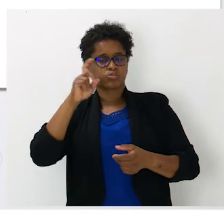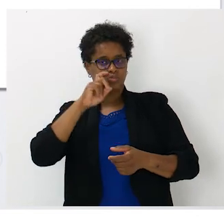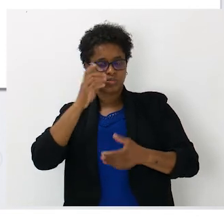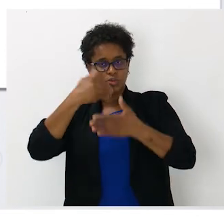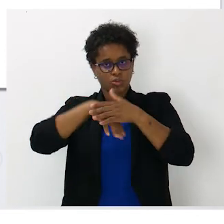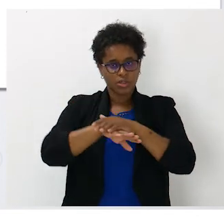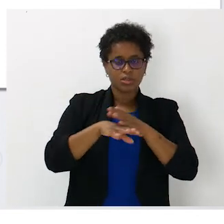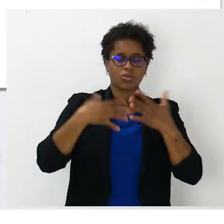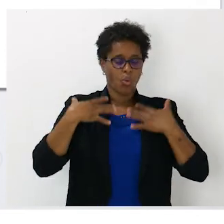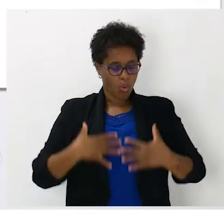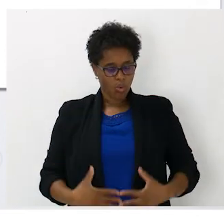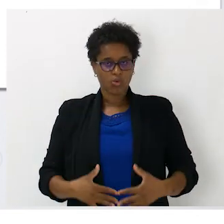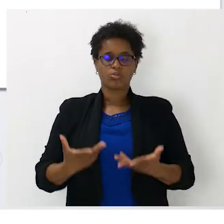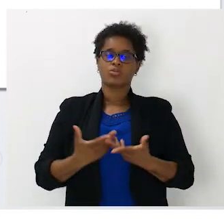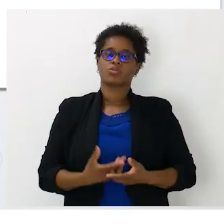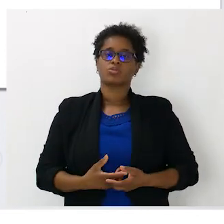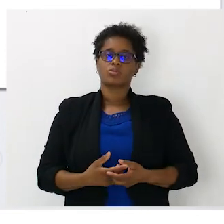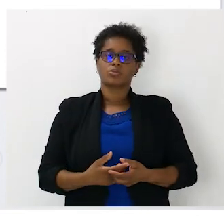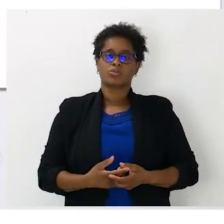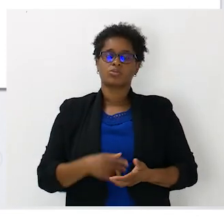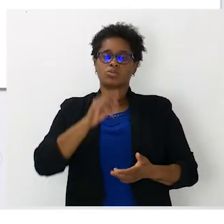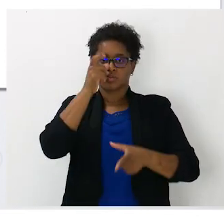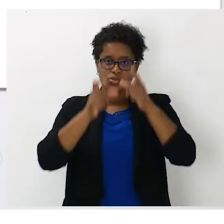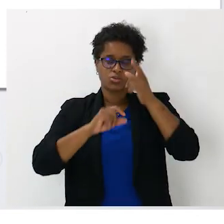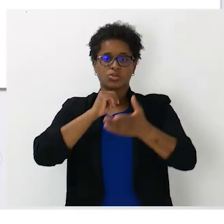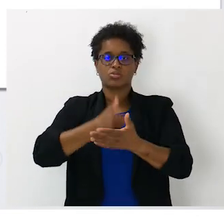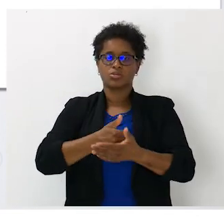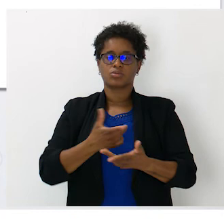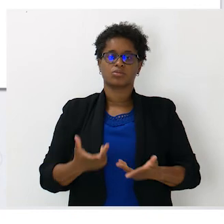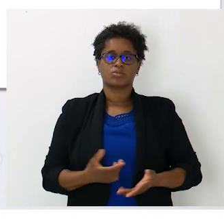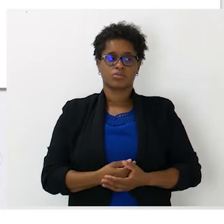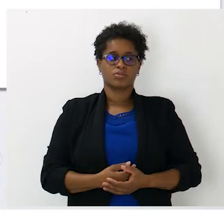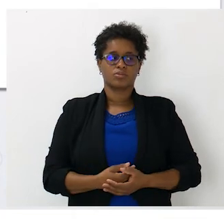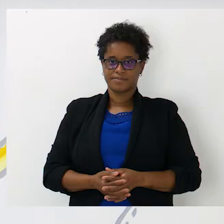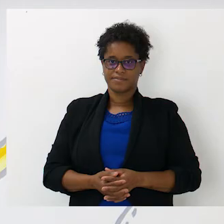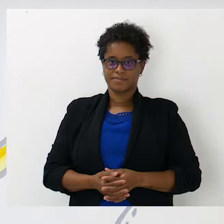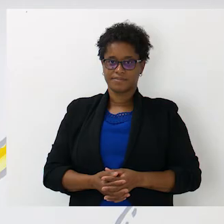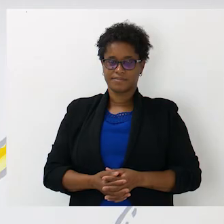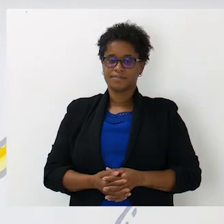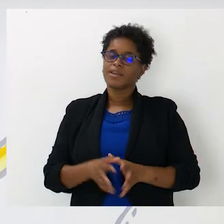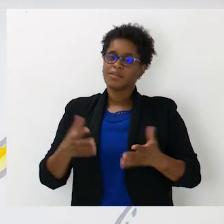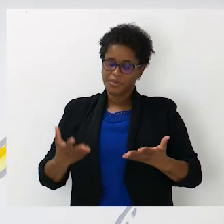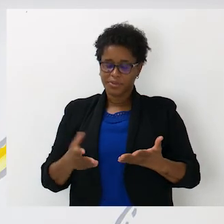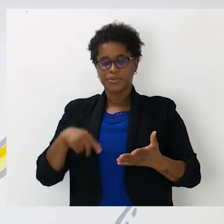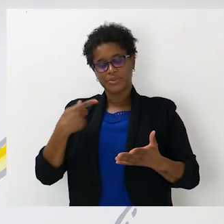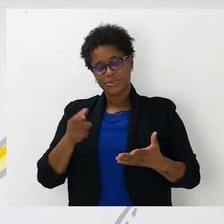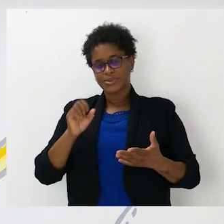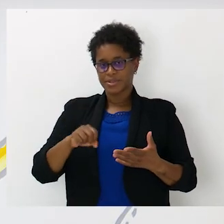de corpo dos mortos ou dos defuntos. Outro sim,